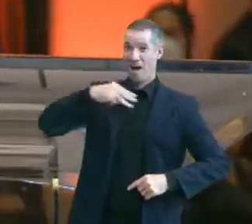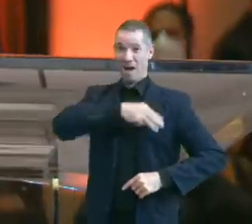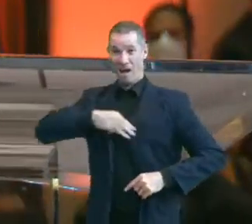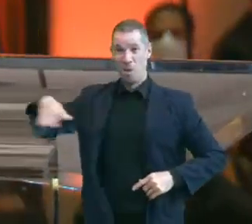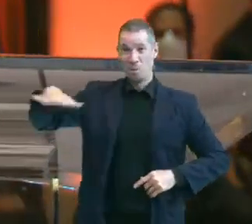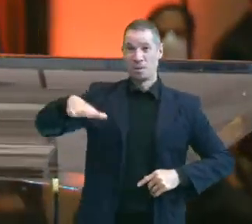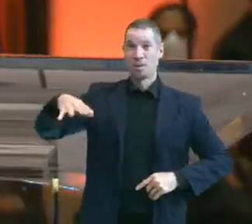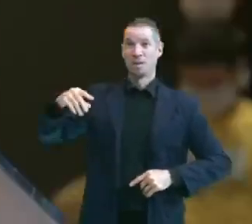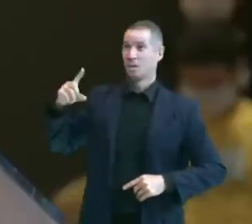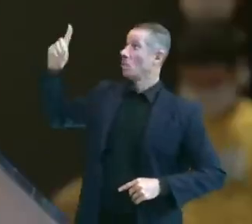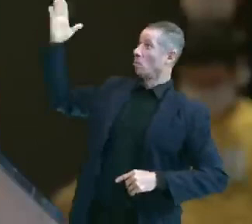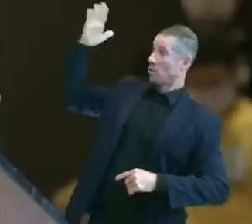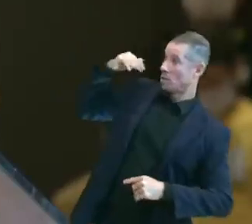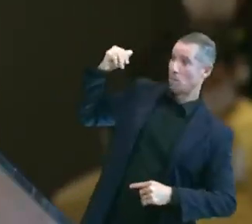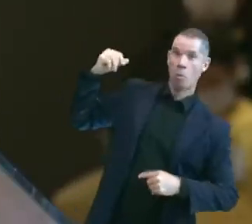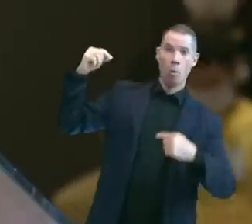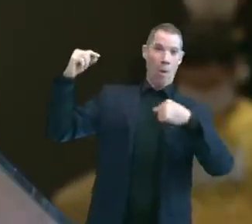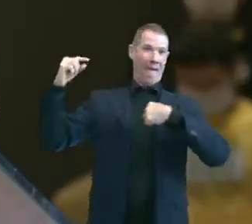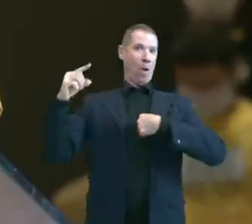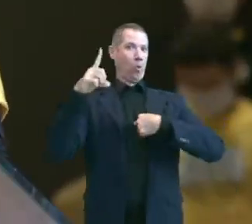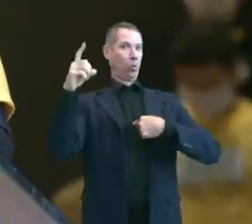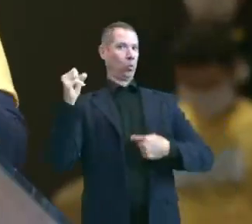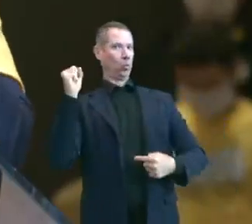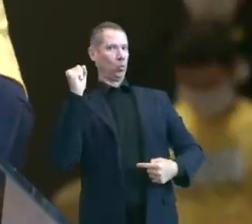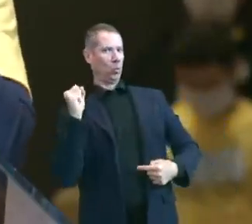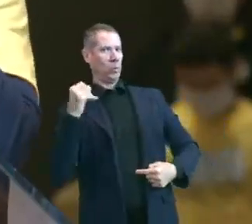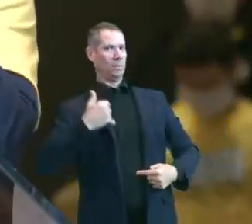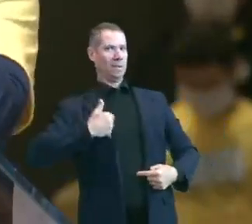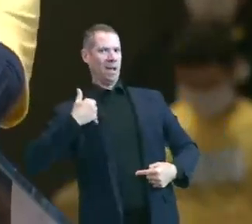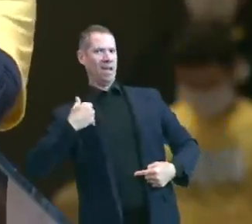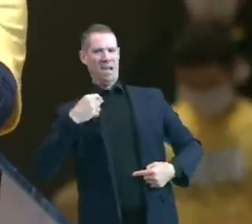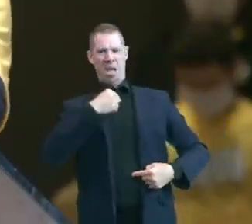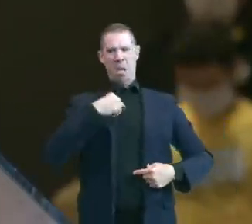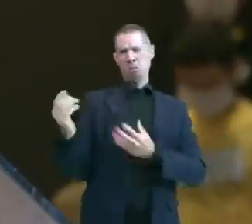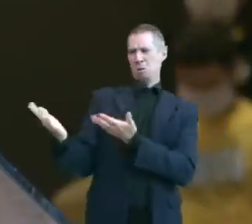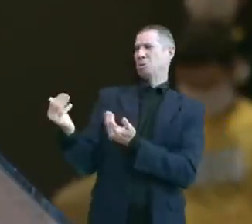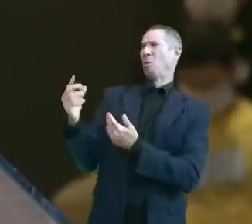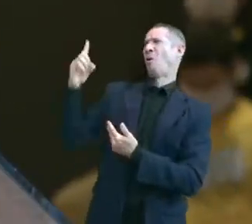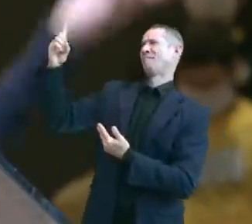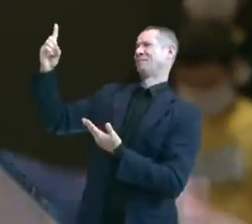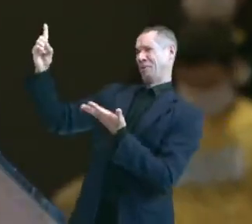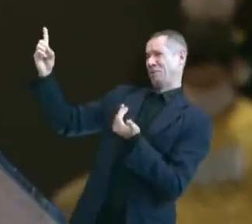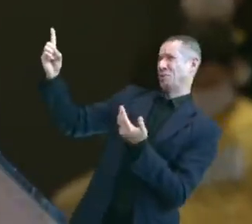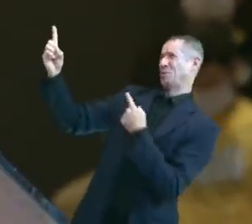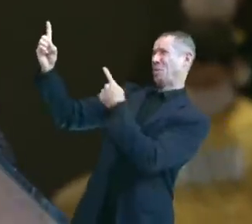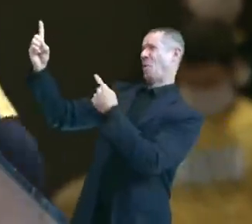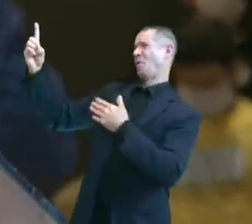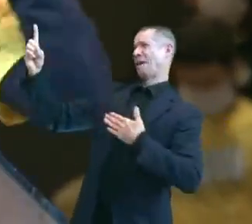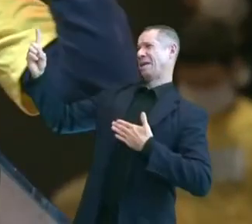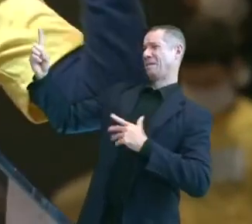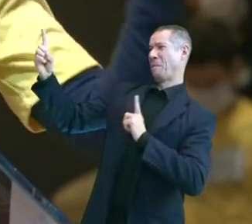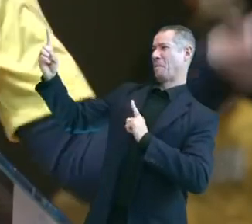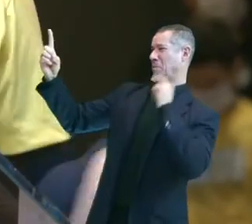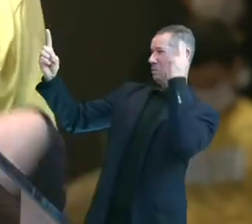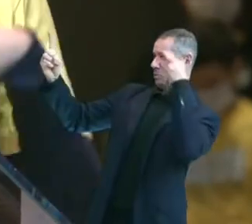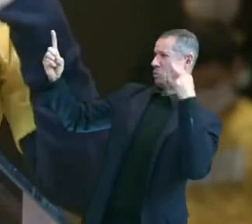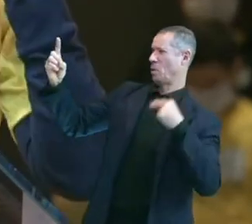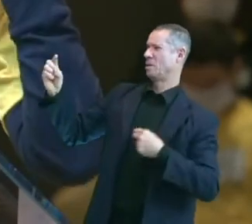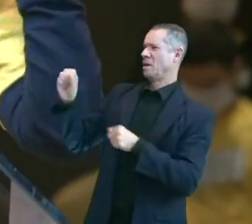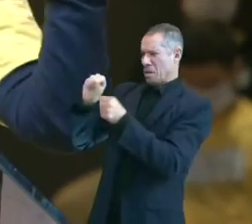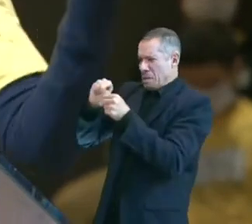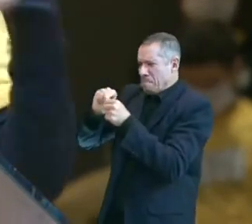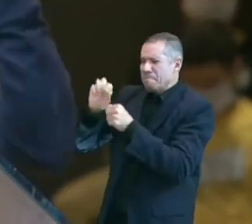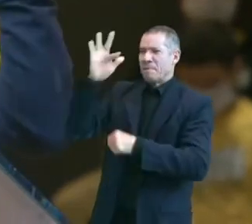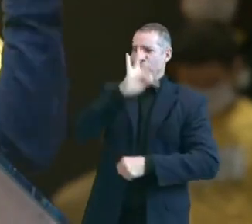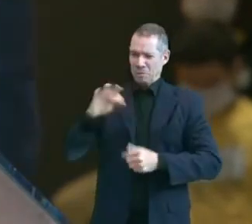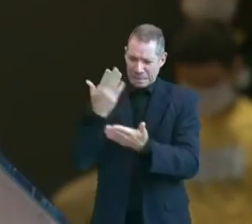eu tinha 18 anos. Eu disse, eu sou muito jovem, Deus. Eu tenho os meus sonhos. Eu quero fazer minha faculdade, eu